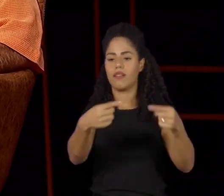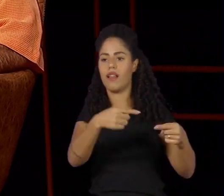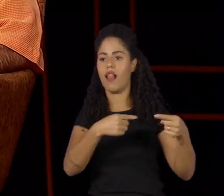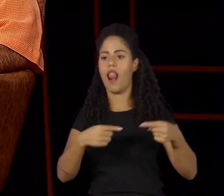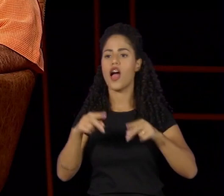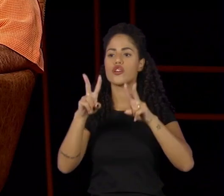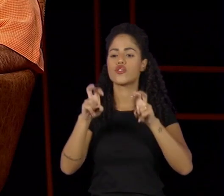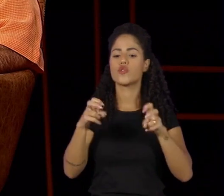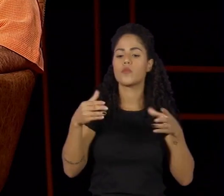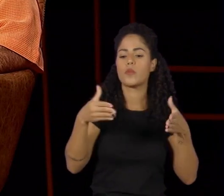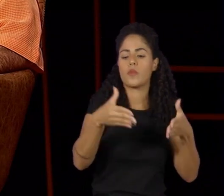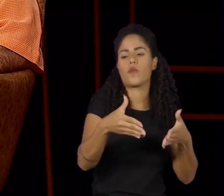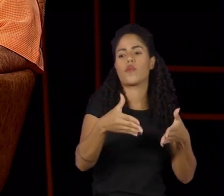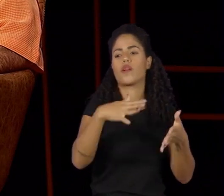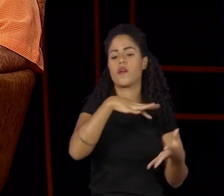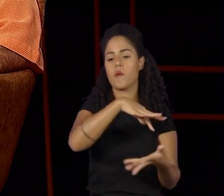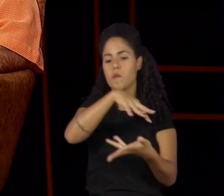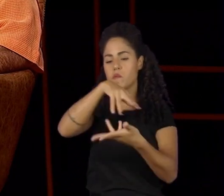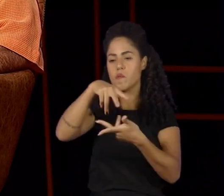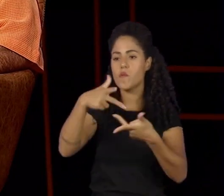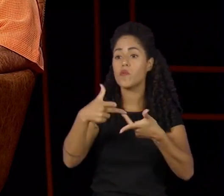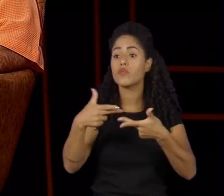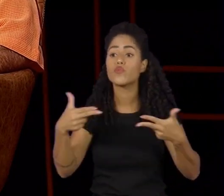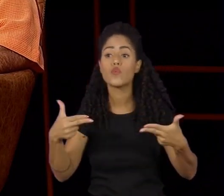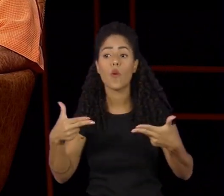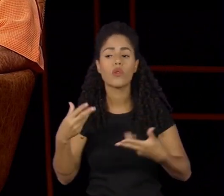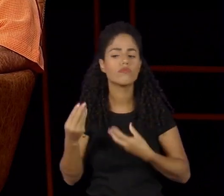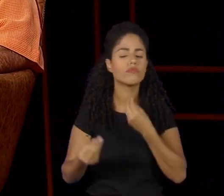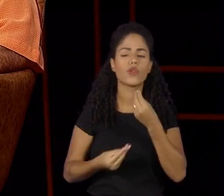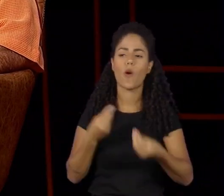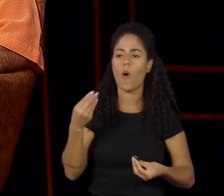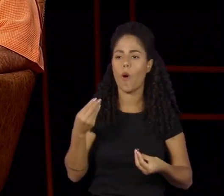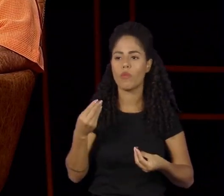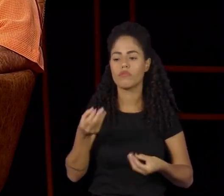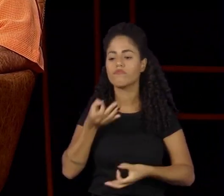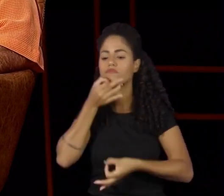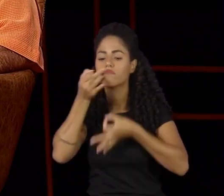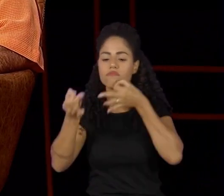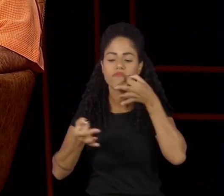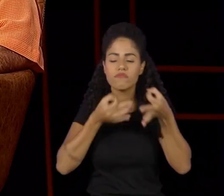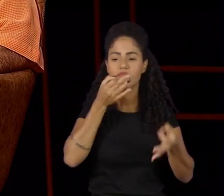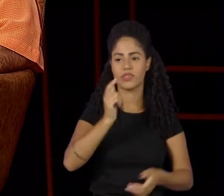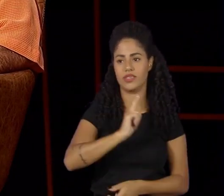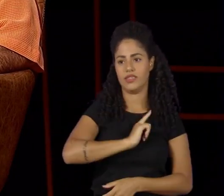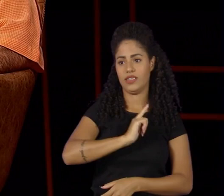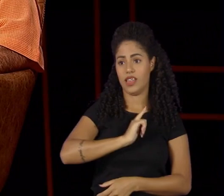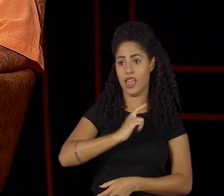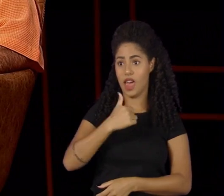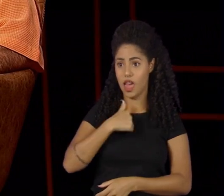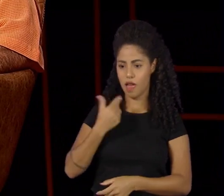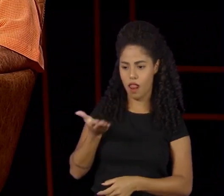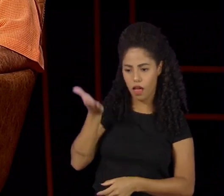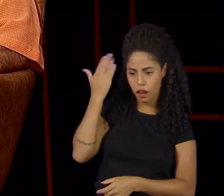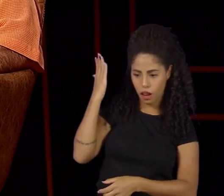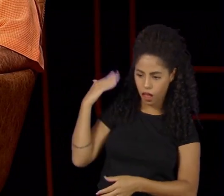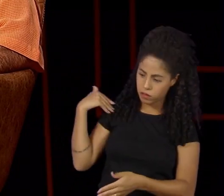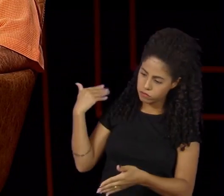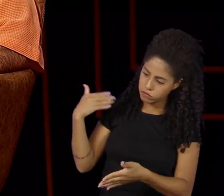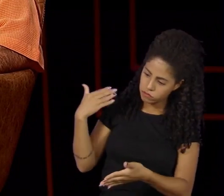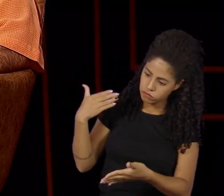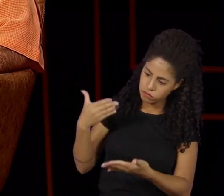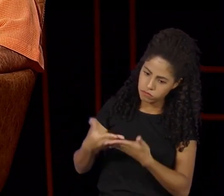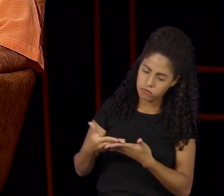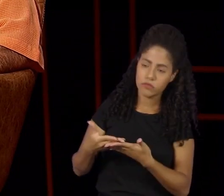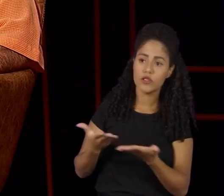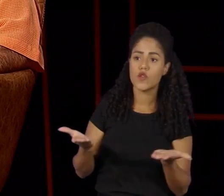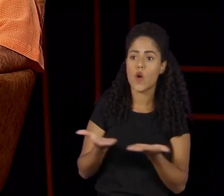o mundo, né? Como é que são as coisas. Eu, no momento exato da nossa existência, eu